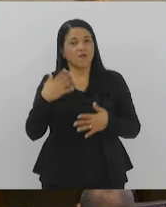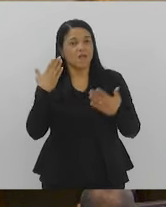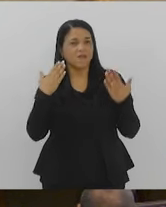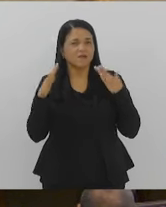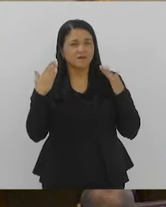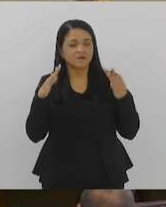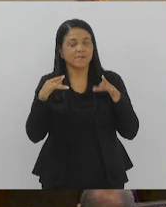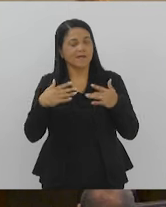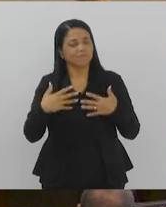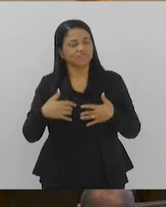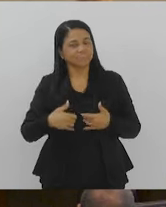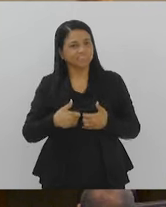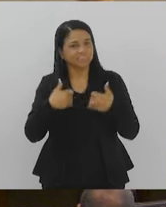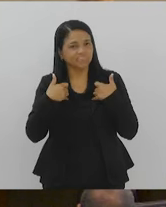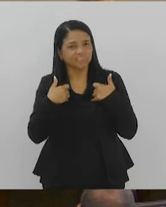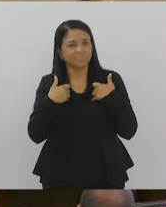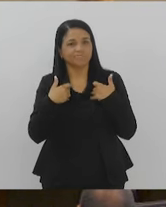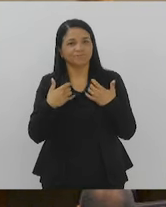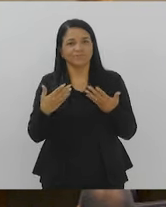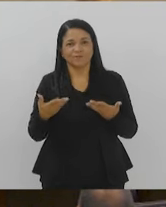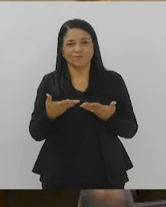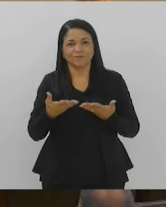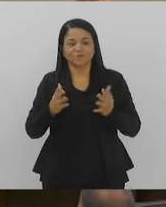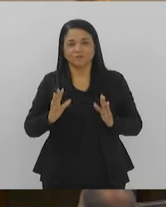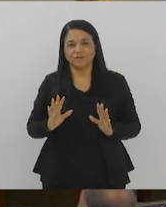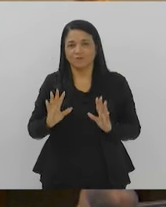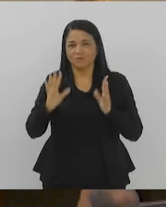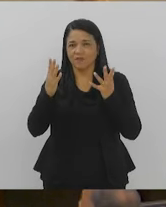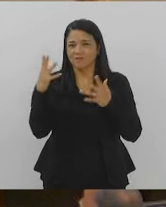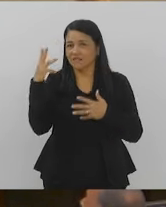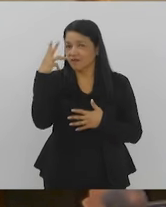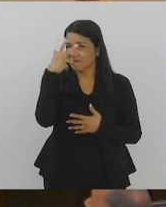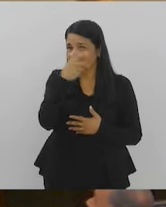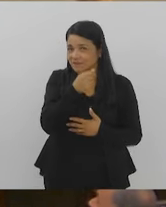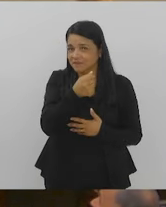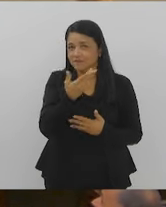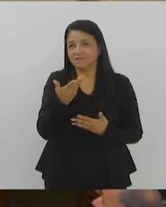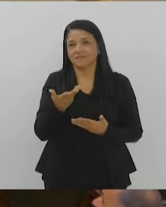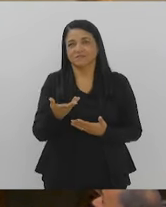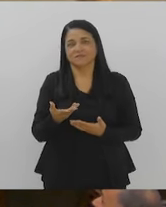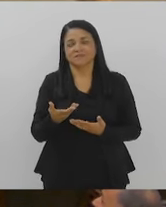aqui nesta linda festa, porque